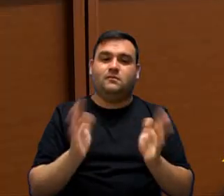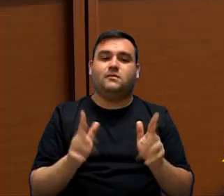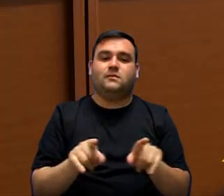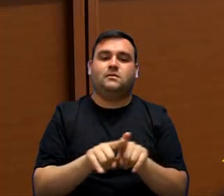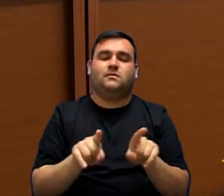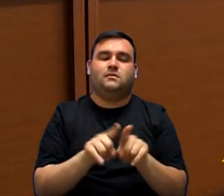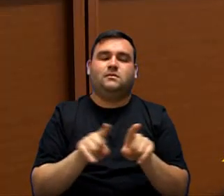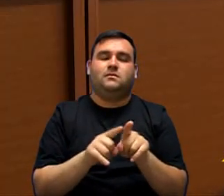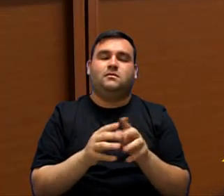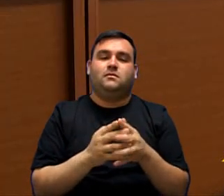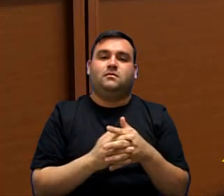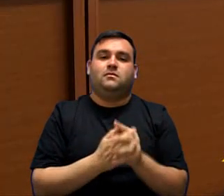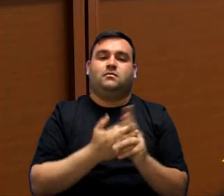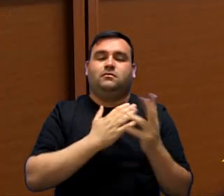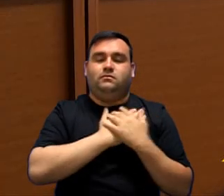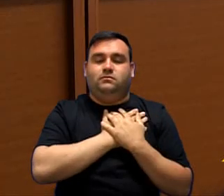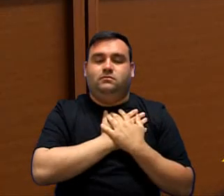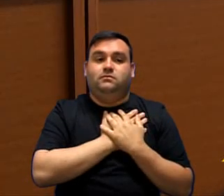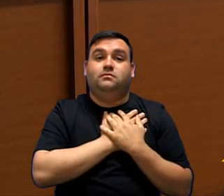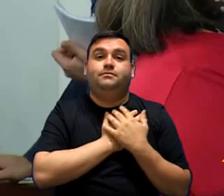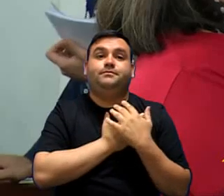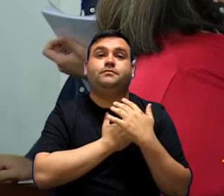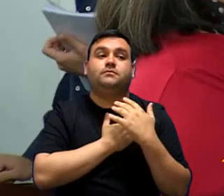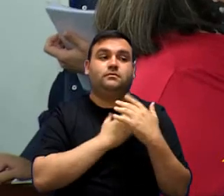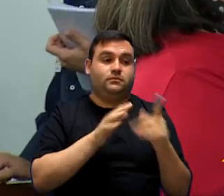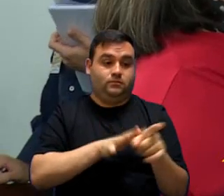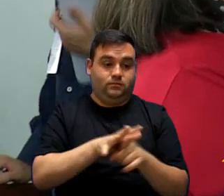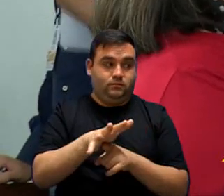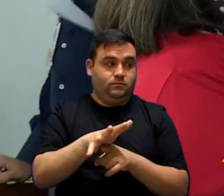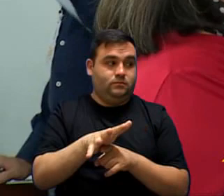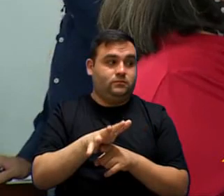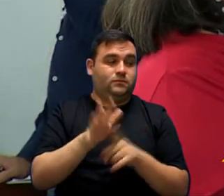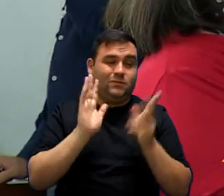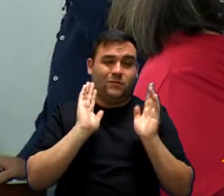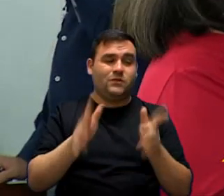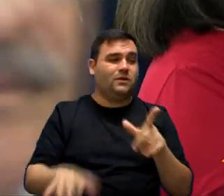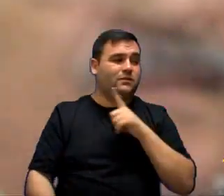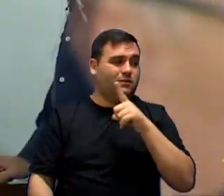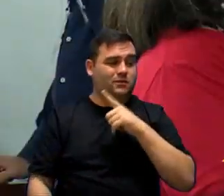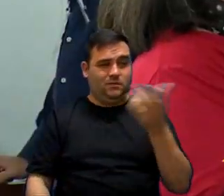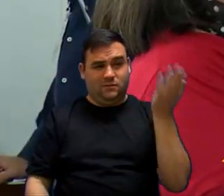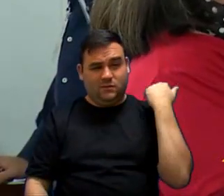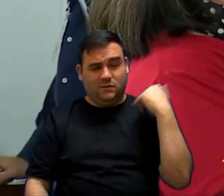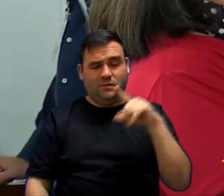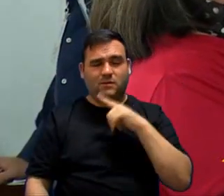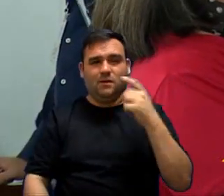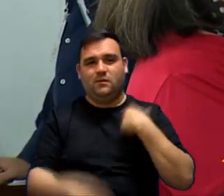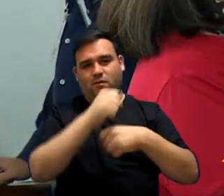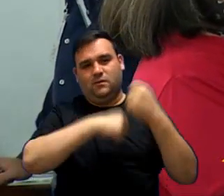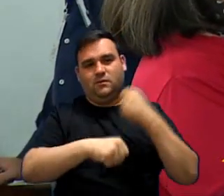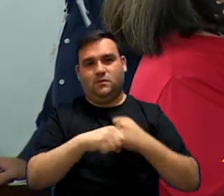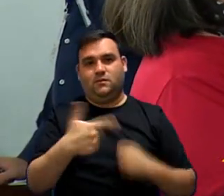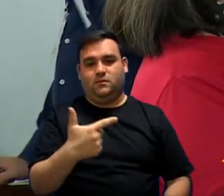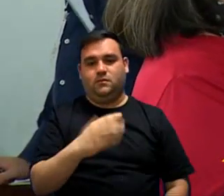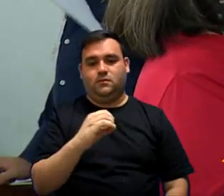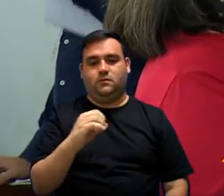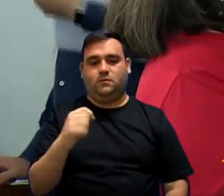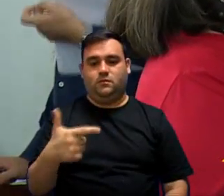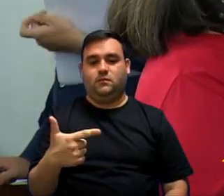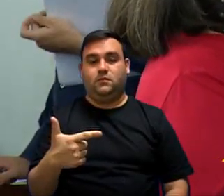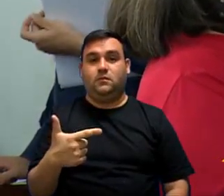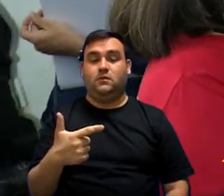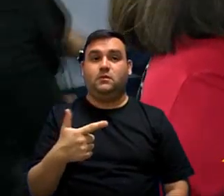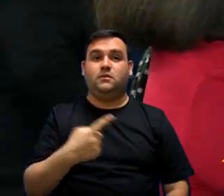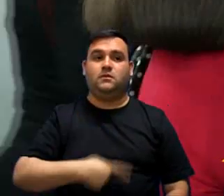meu querido, meu caro vereador. Plenário, nós já tivemos essa oportunidade no ano de 2002.